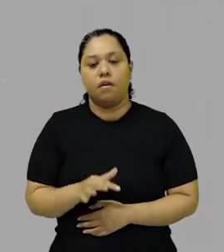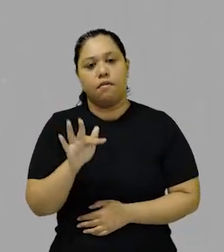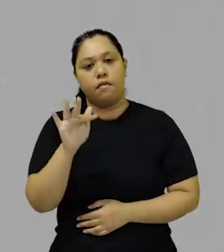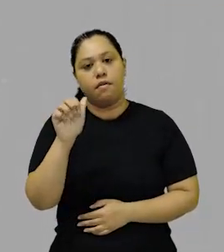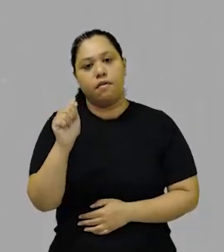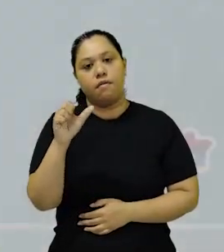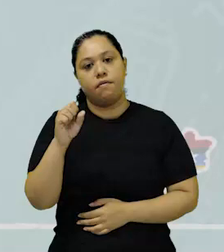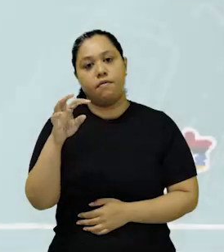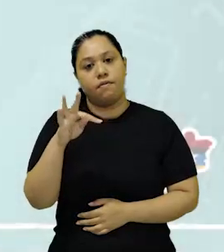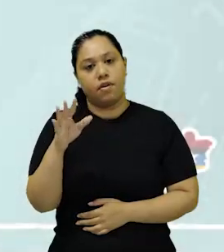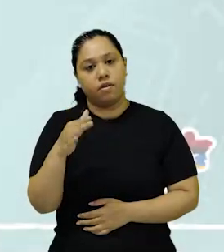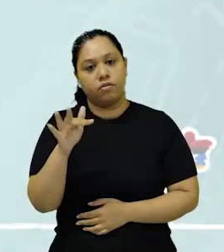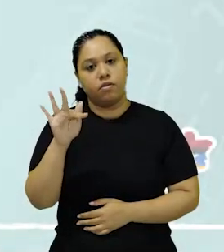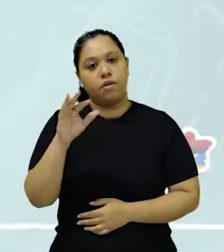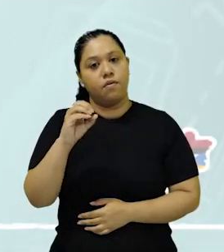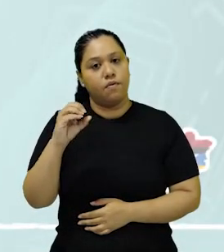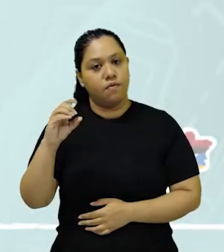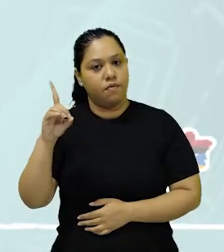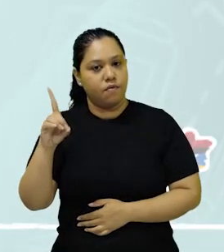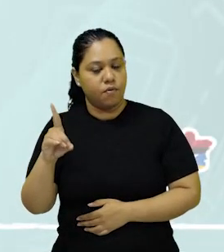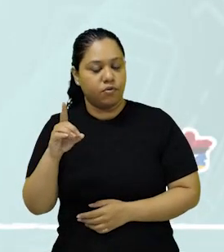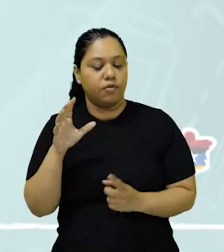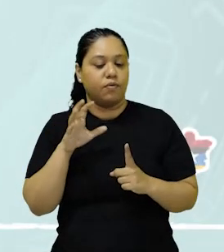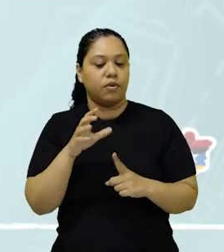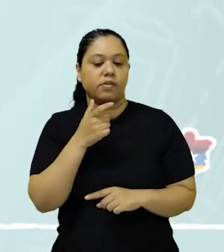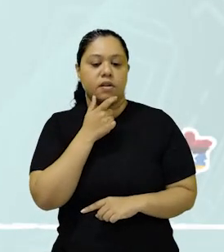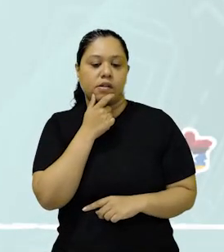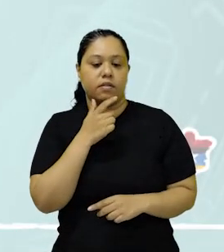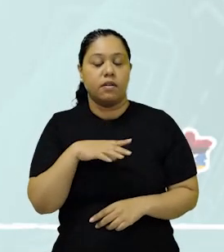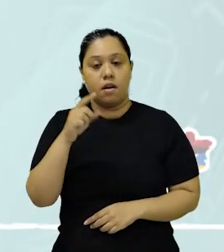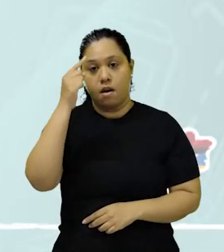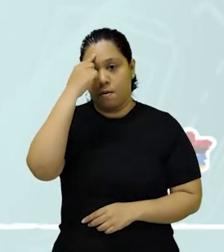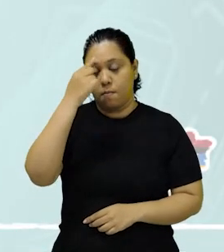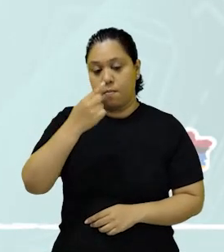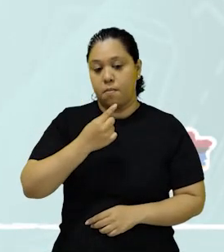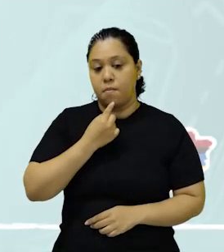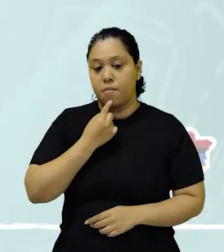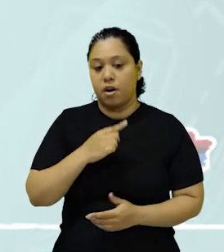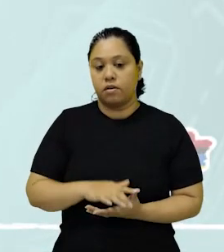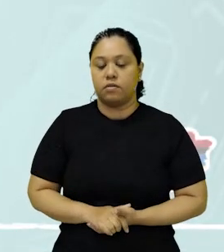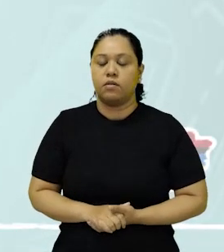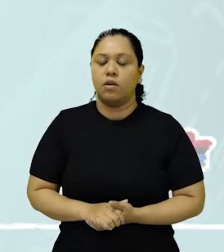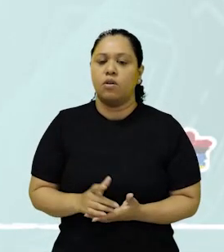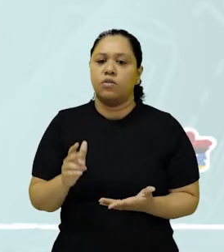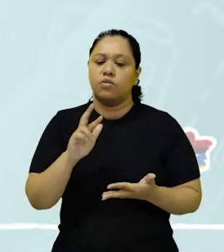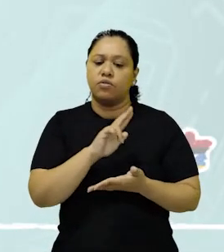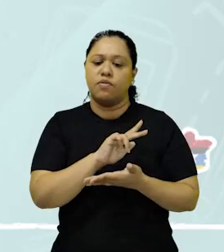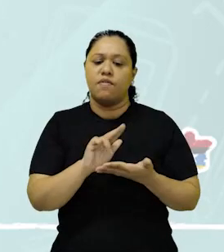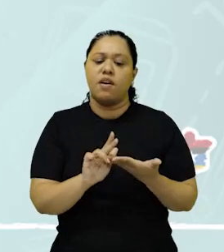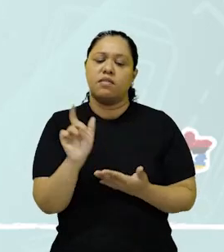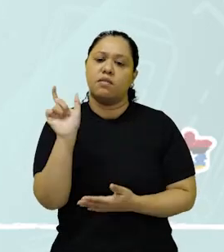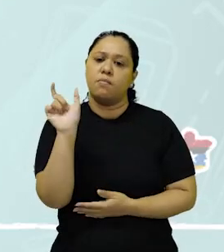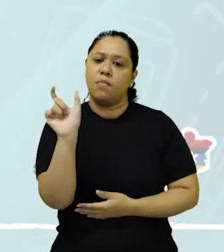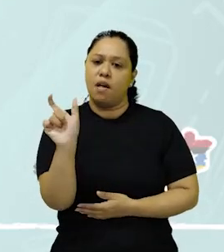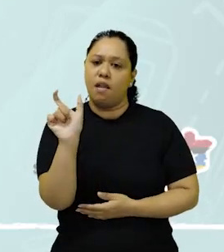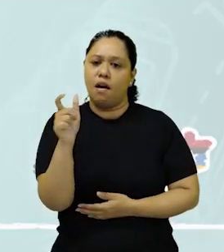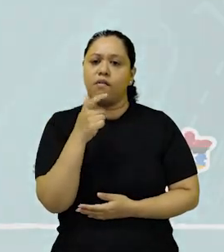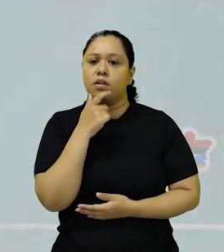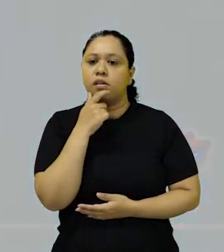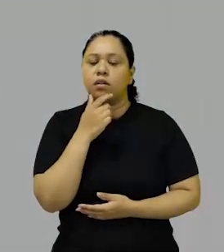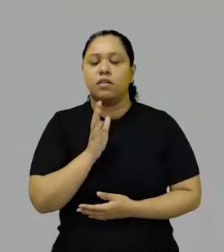língua inglesa. Aqui eu trago para vocês, ó, uma imagem com vários estrangeirismos, palavras do inglês que nós